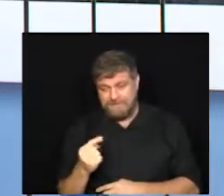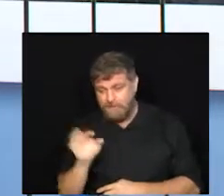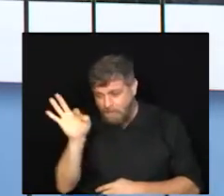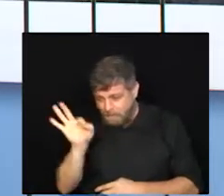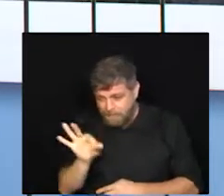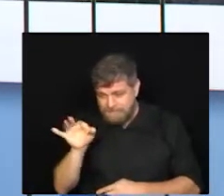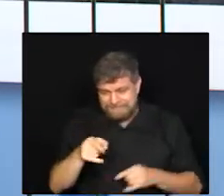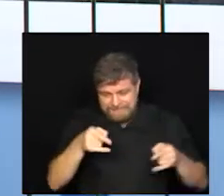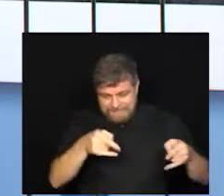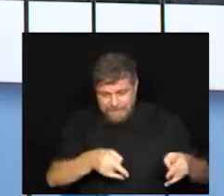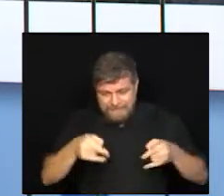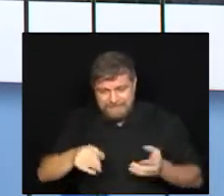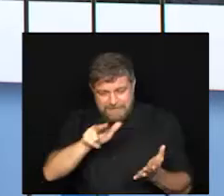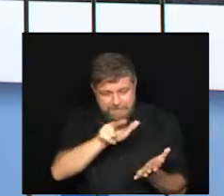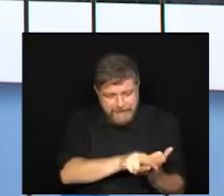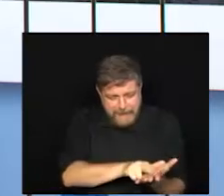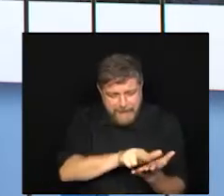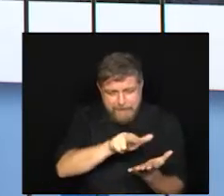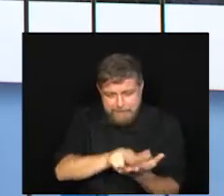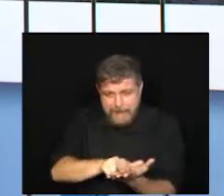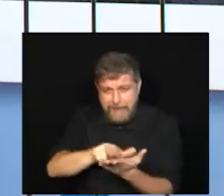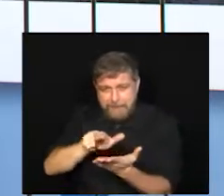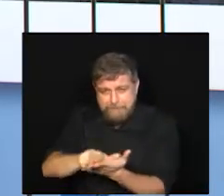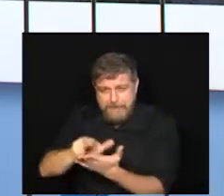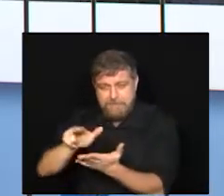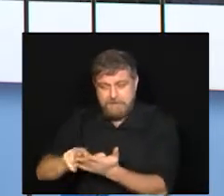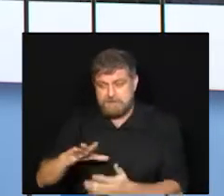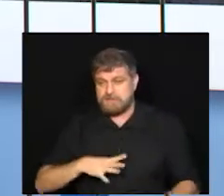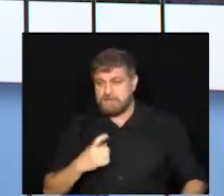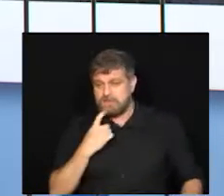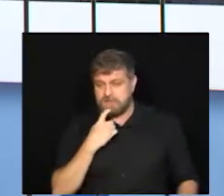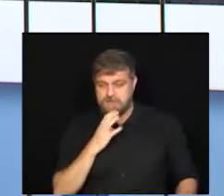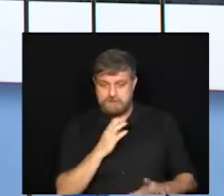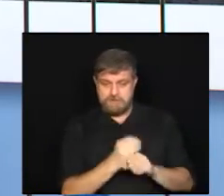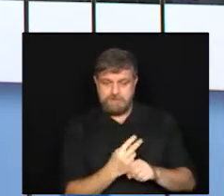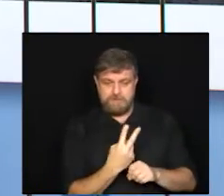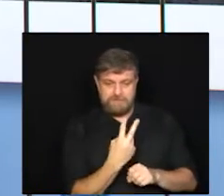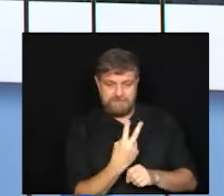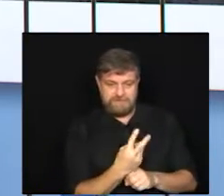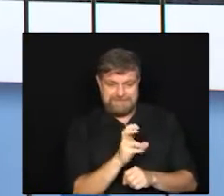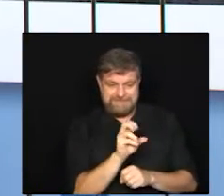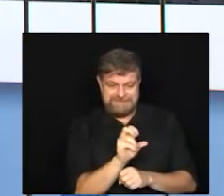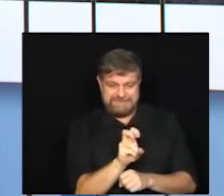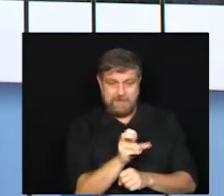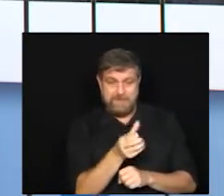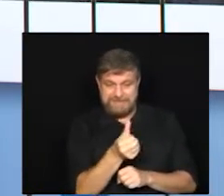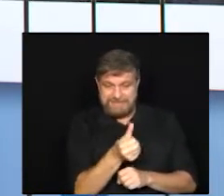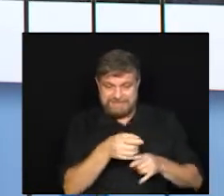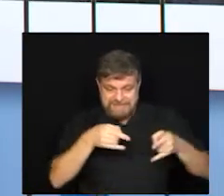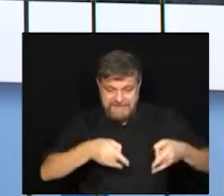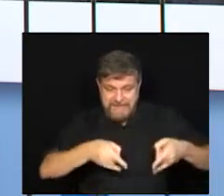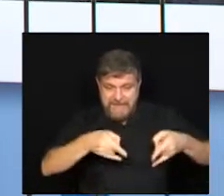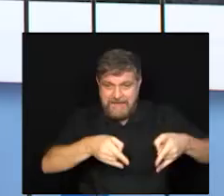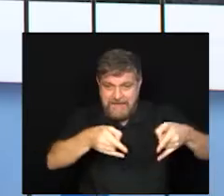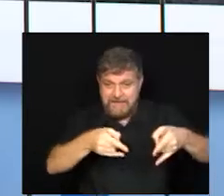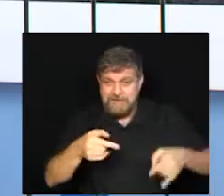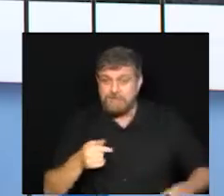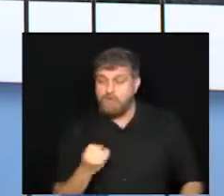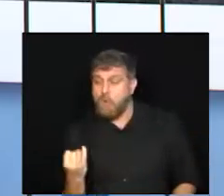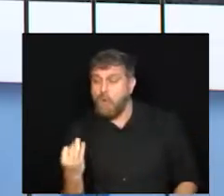82,81% de ocupação. Nós temos aqui em Campinas 256 leitos disponíveis, dos